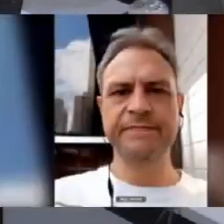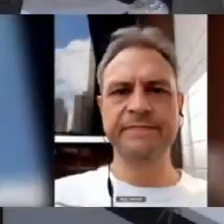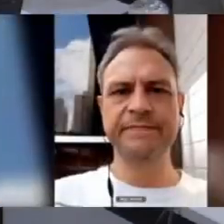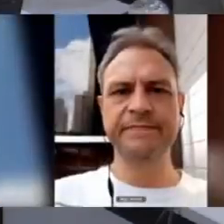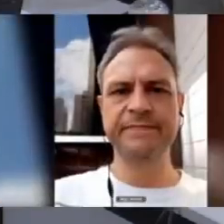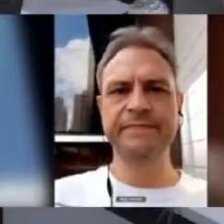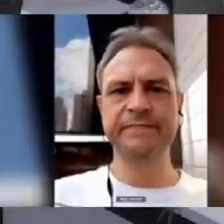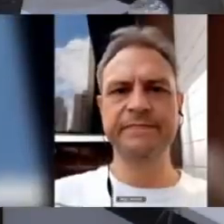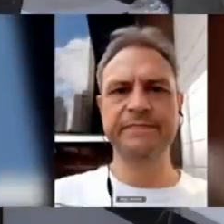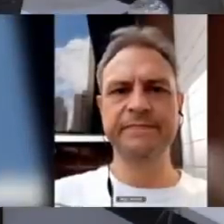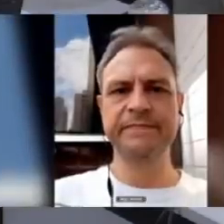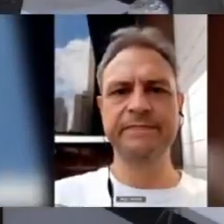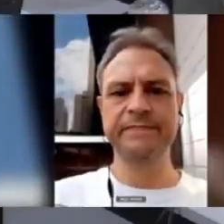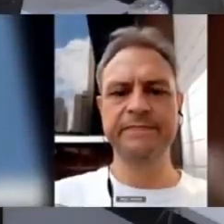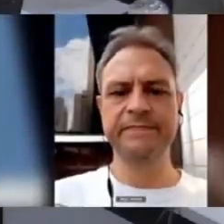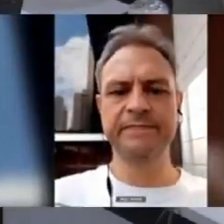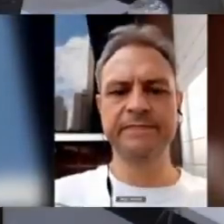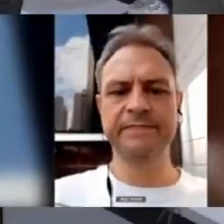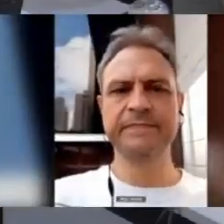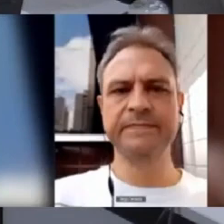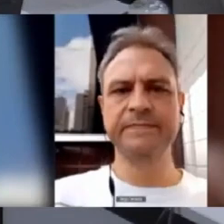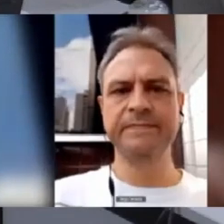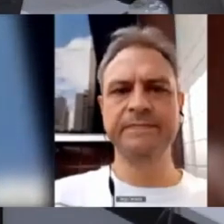Presente. Vereador Wesley.